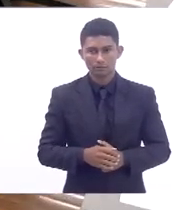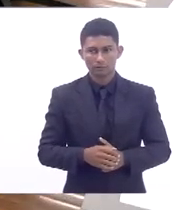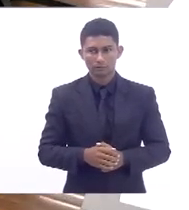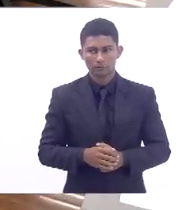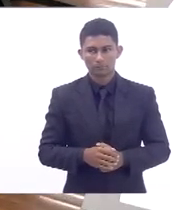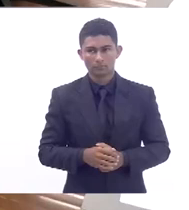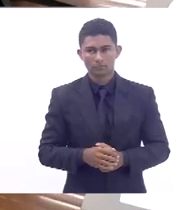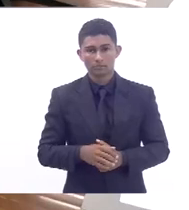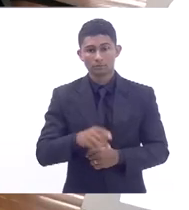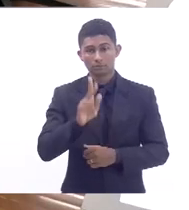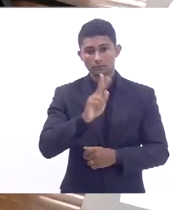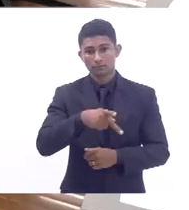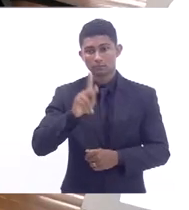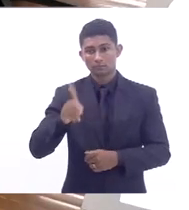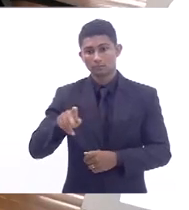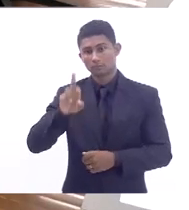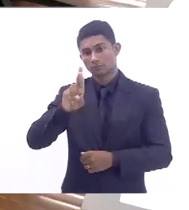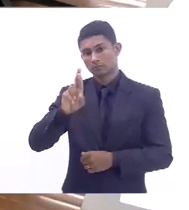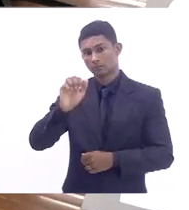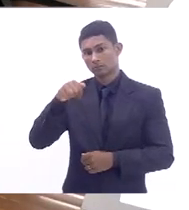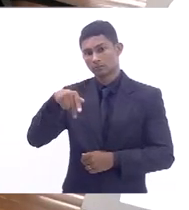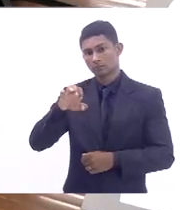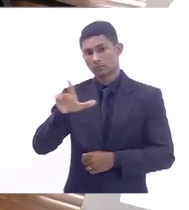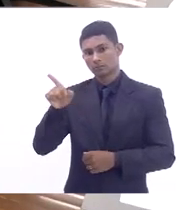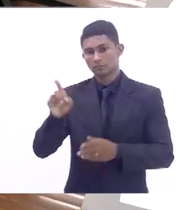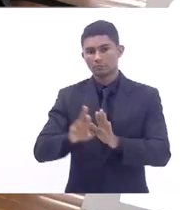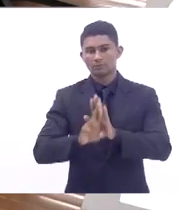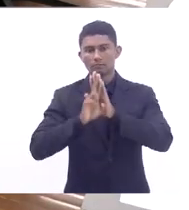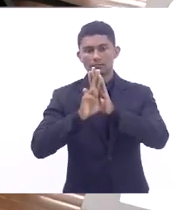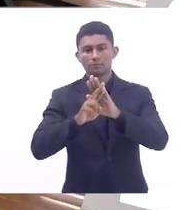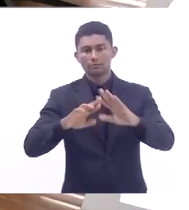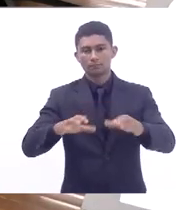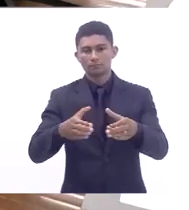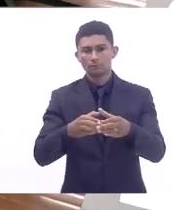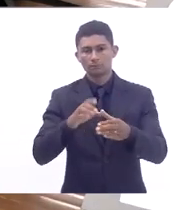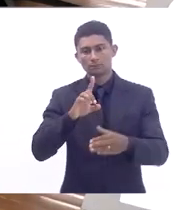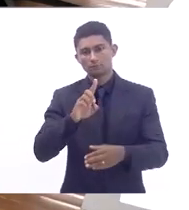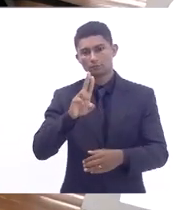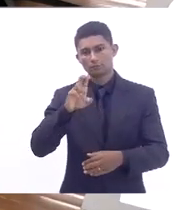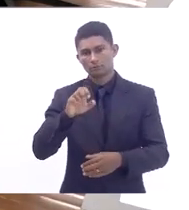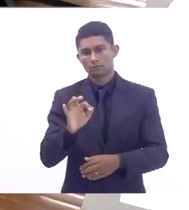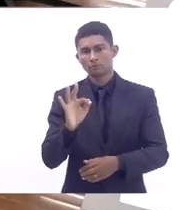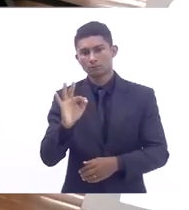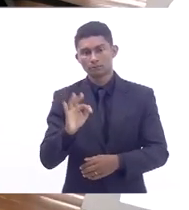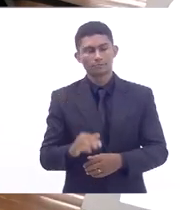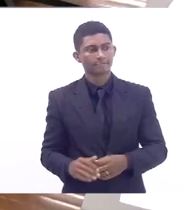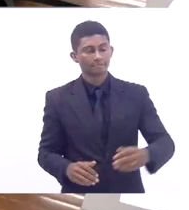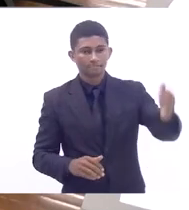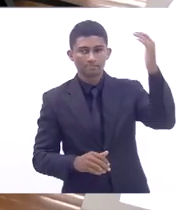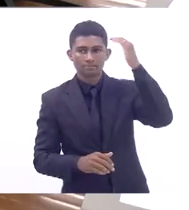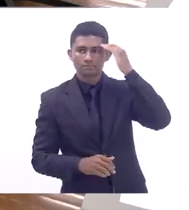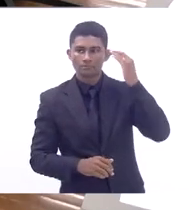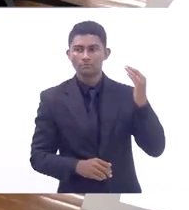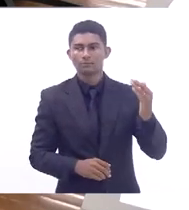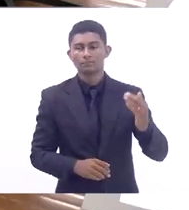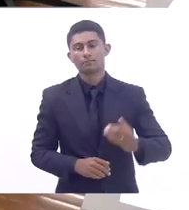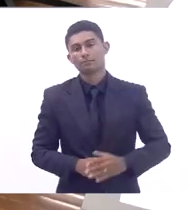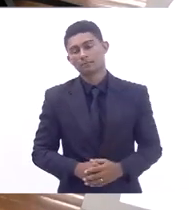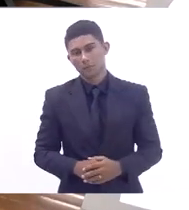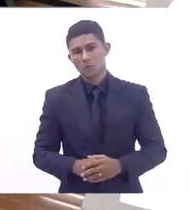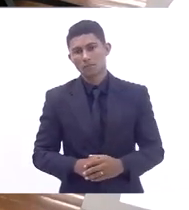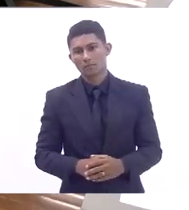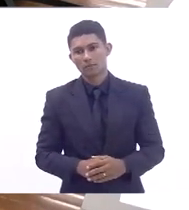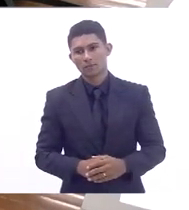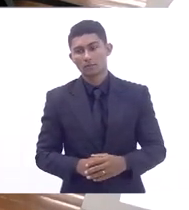eu sou a Raquel presentão está do enf bom obrigada Deputado eu